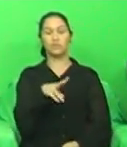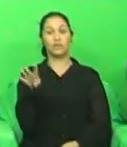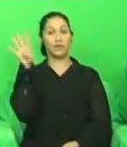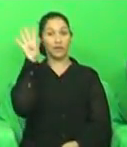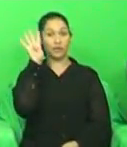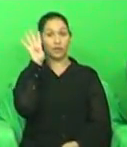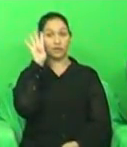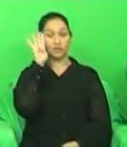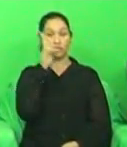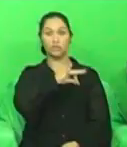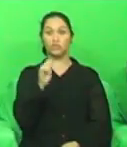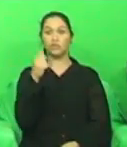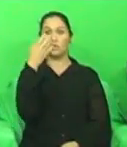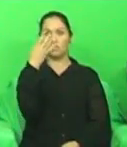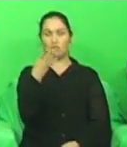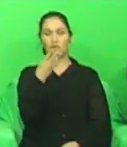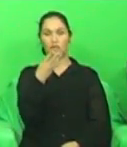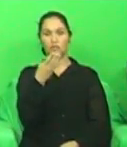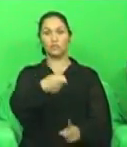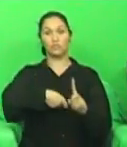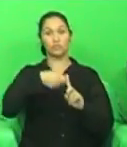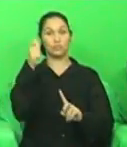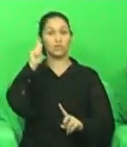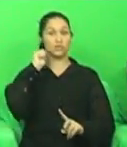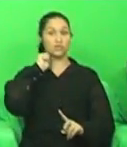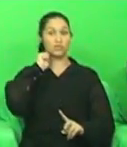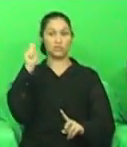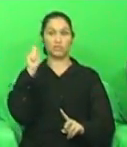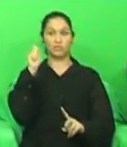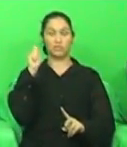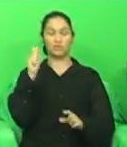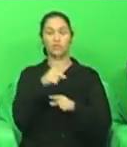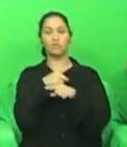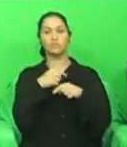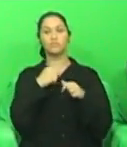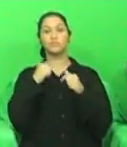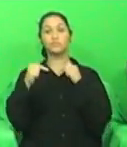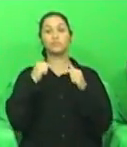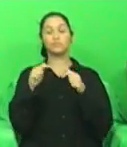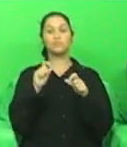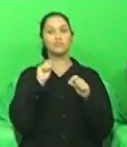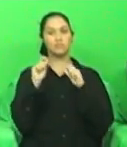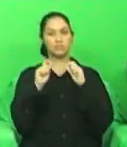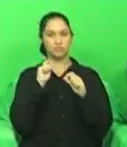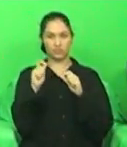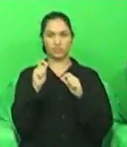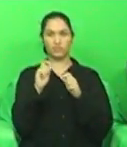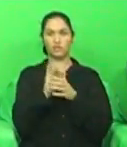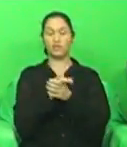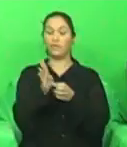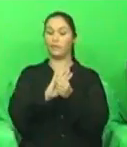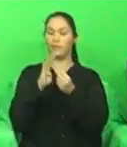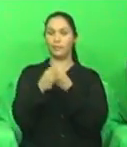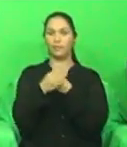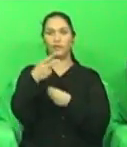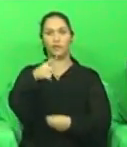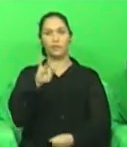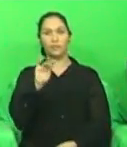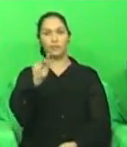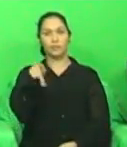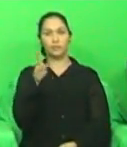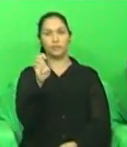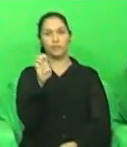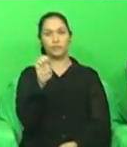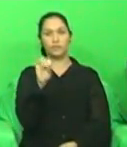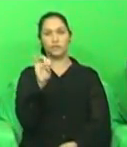que irá discutir a alteração do perímetro do bairro pinheirinho é em maio de 2017 eu queria lembrar o bbg quando esteve